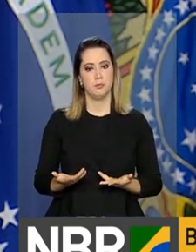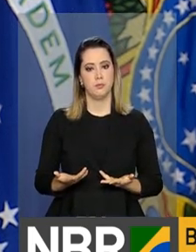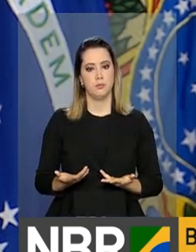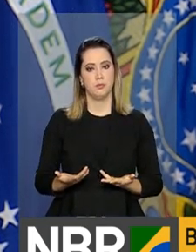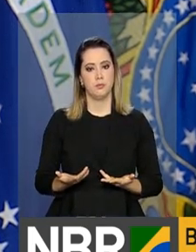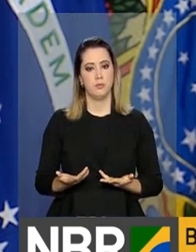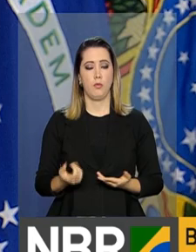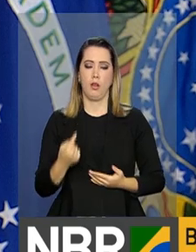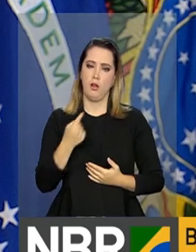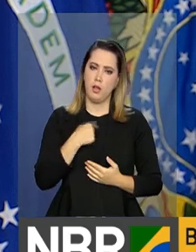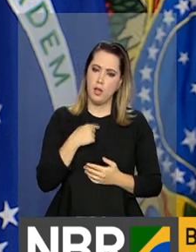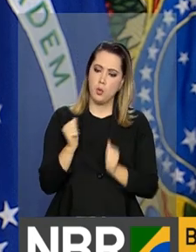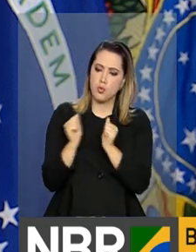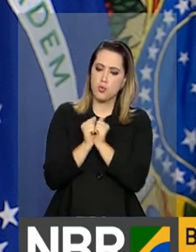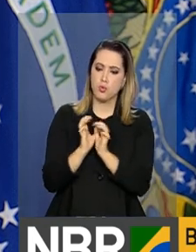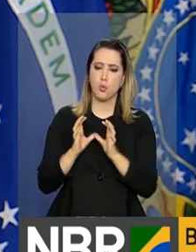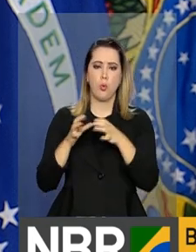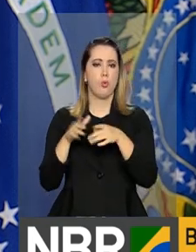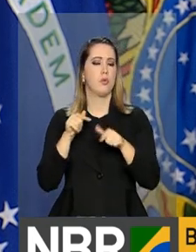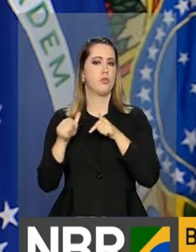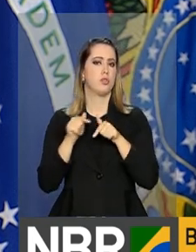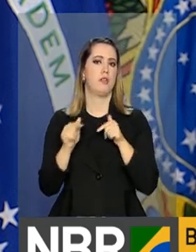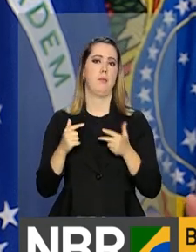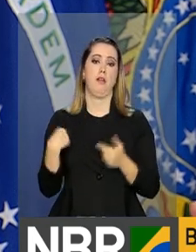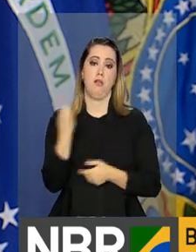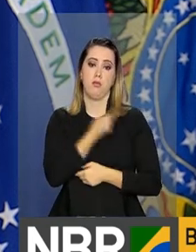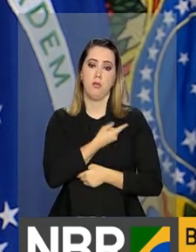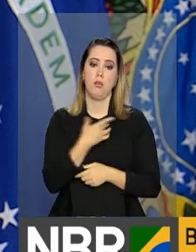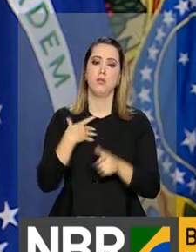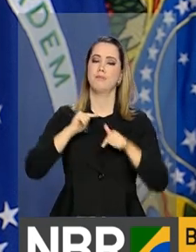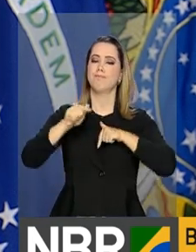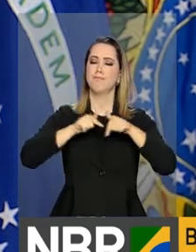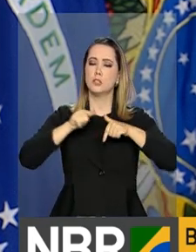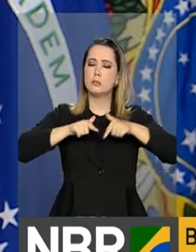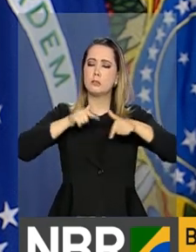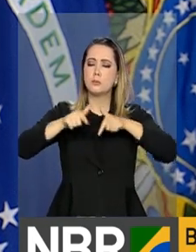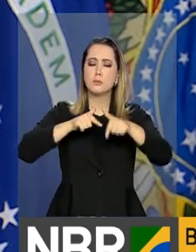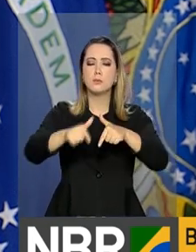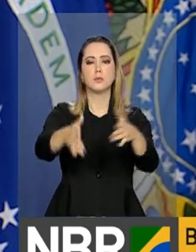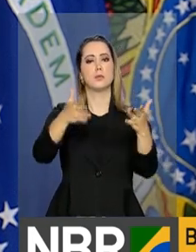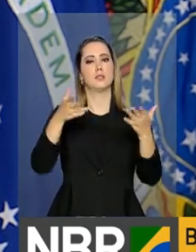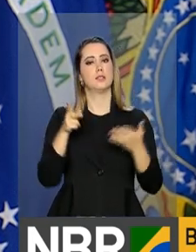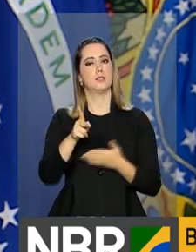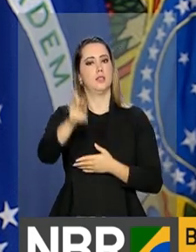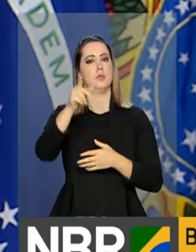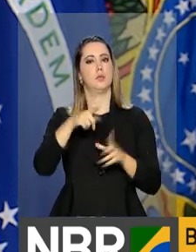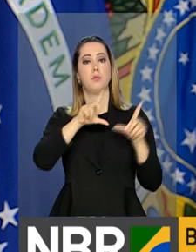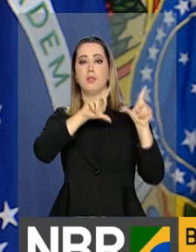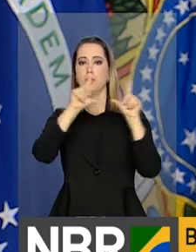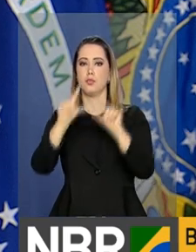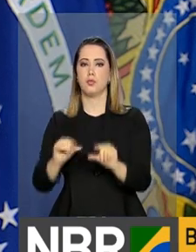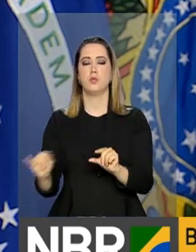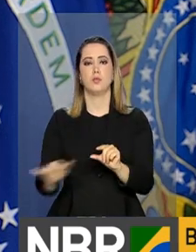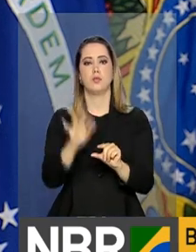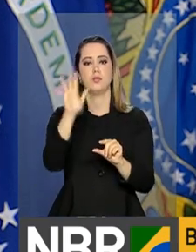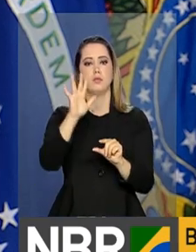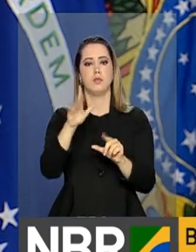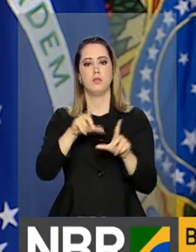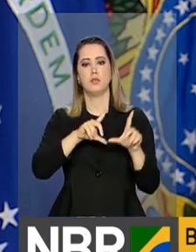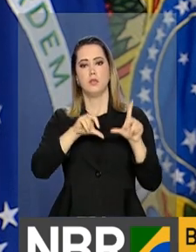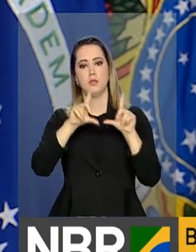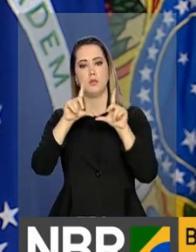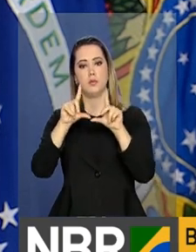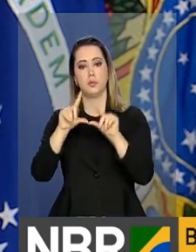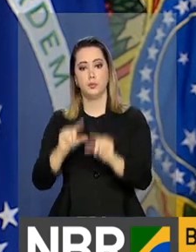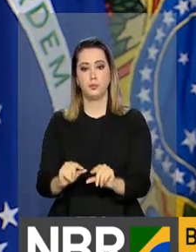eu a nossa equipe nós temos trabalhado incansavelmente pela redução da inflação pela